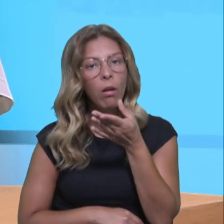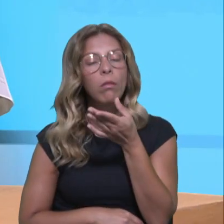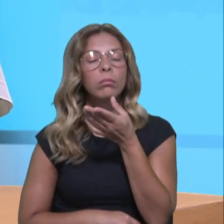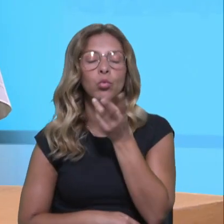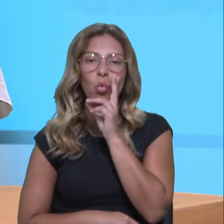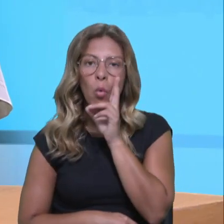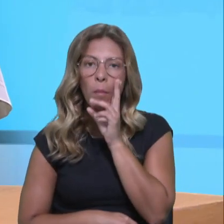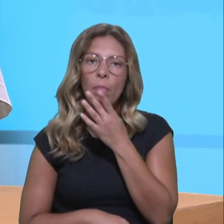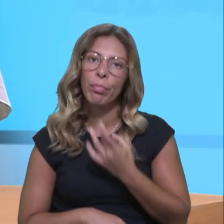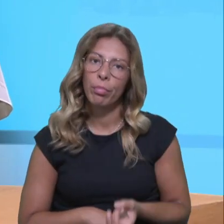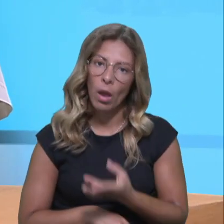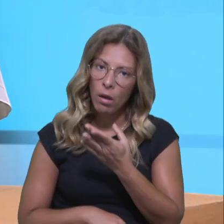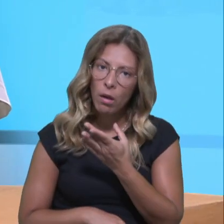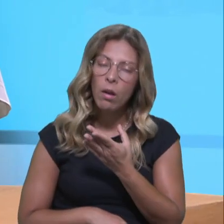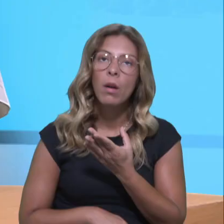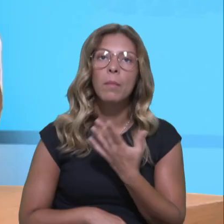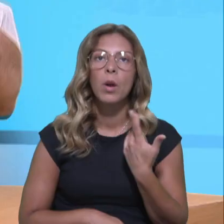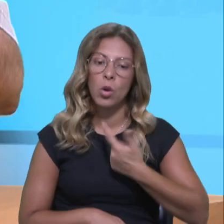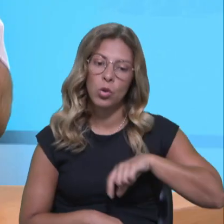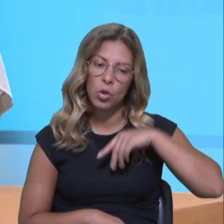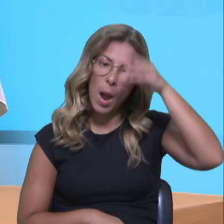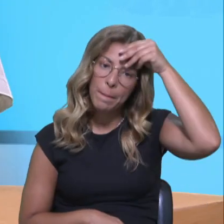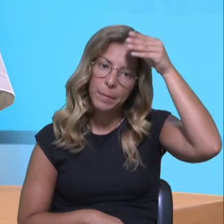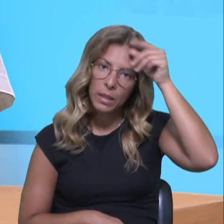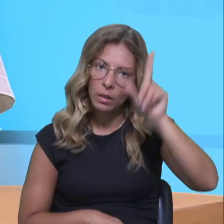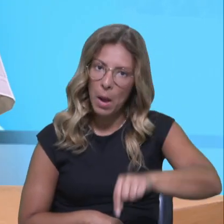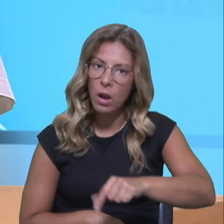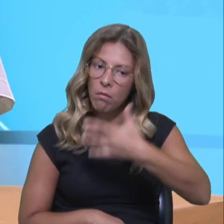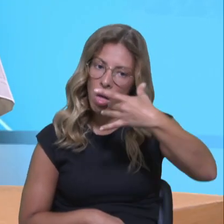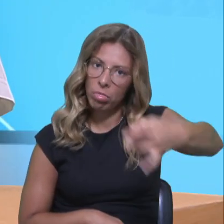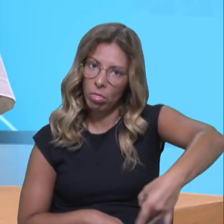a aprendermos, de facto, a saber perdoar,